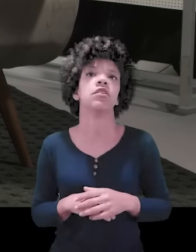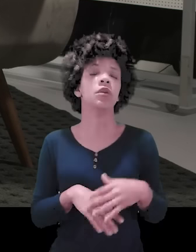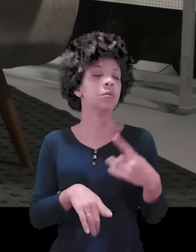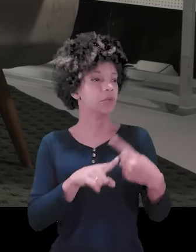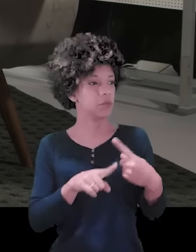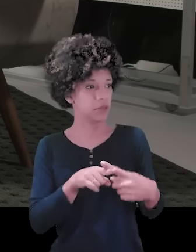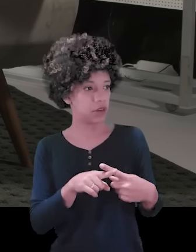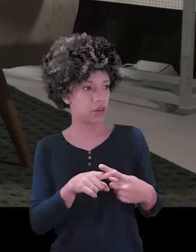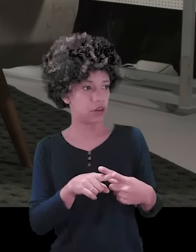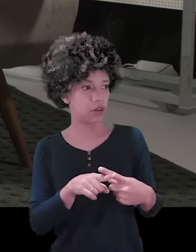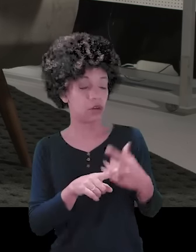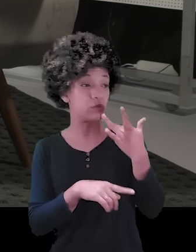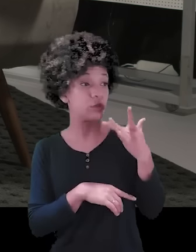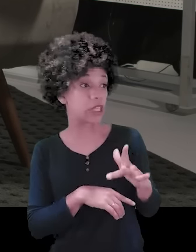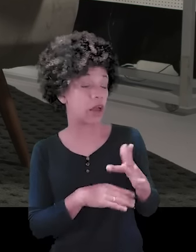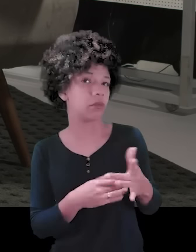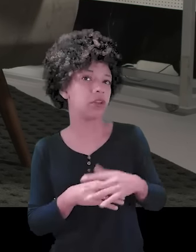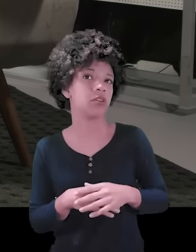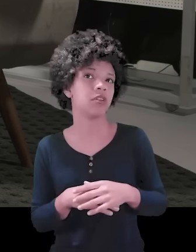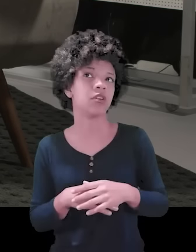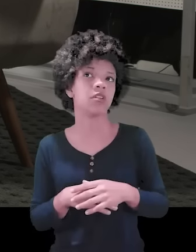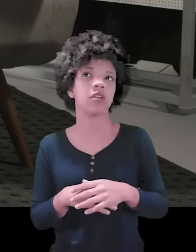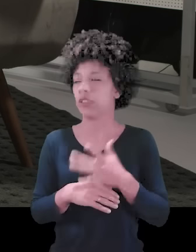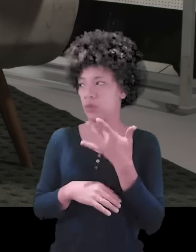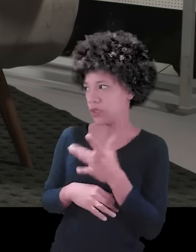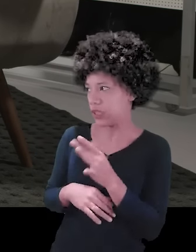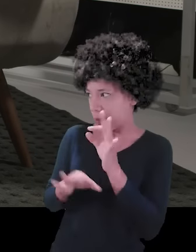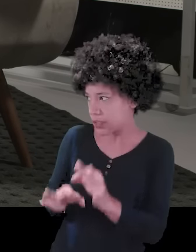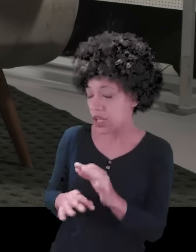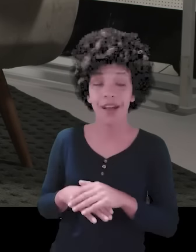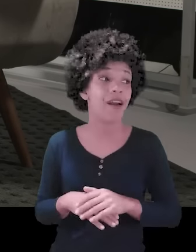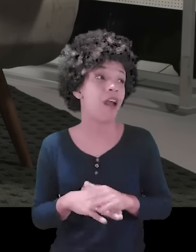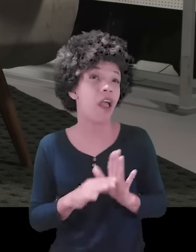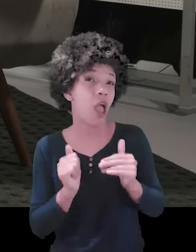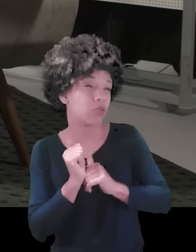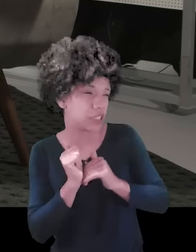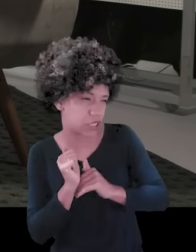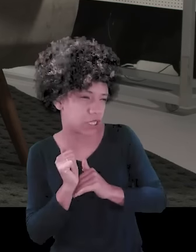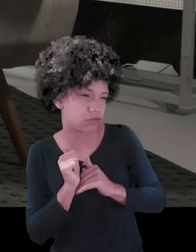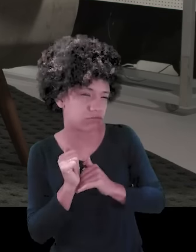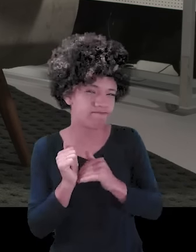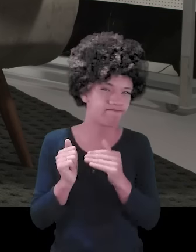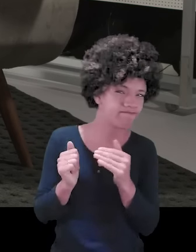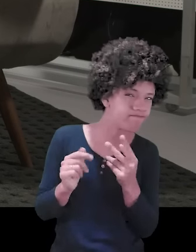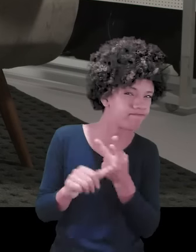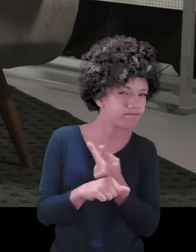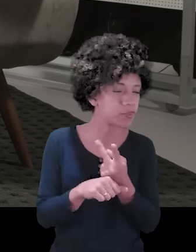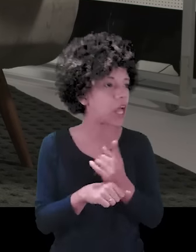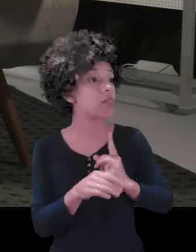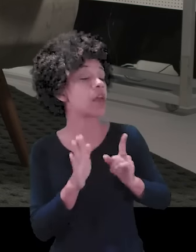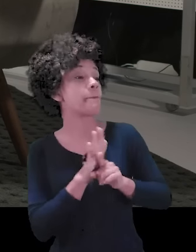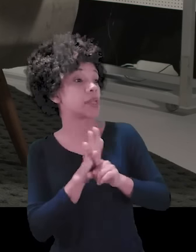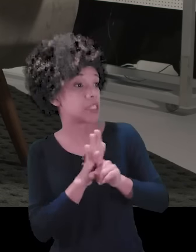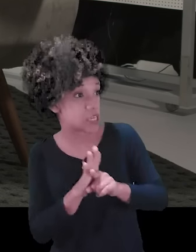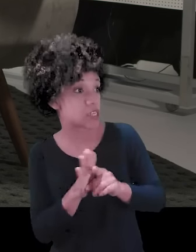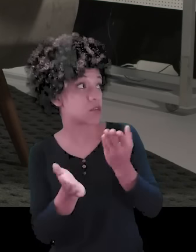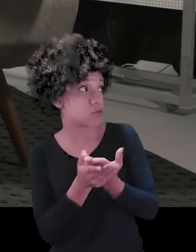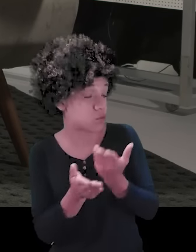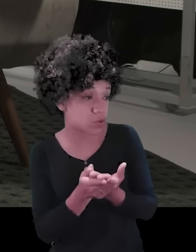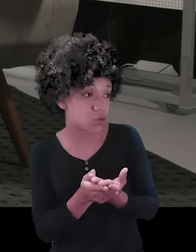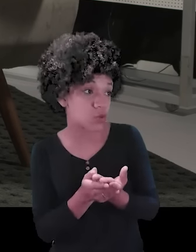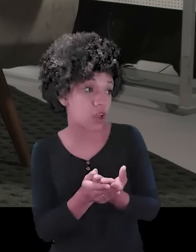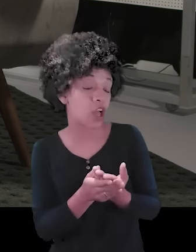não sabe Exatamente é um é um mistério sabe Existem os dados